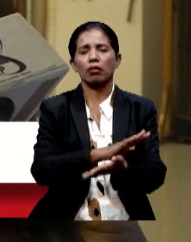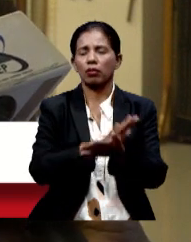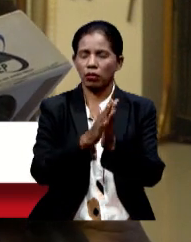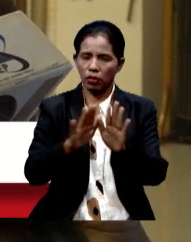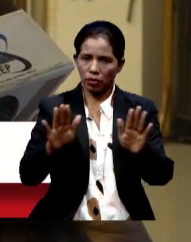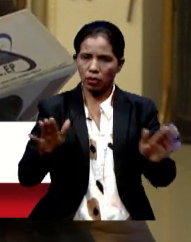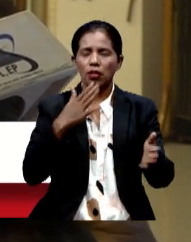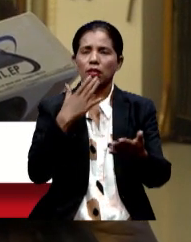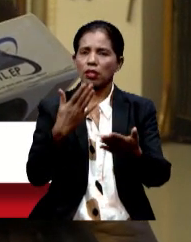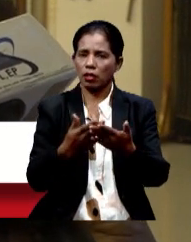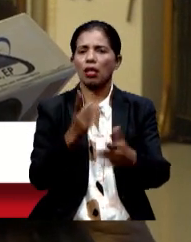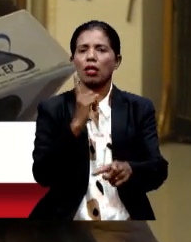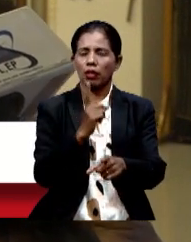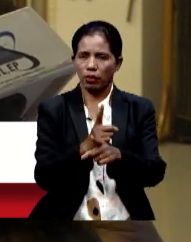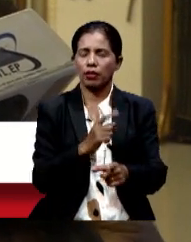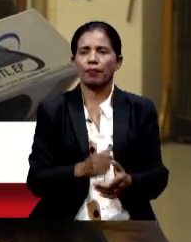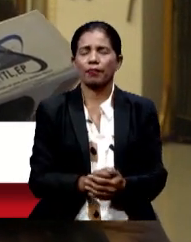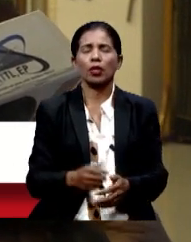guia a classe.